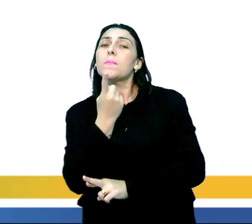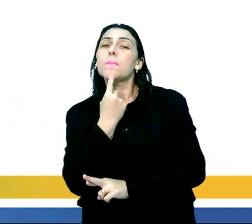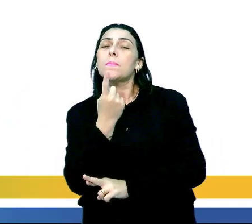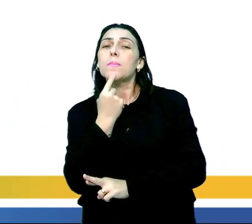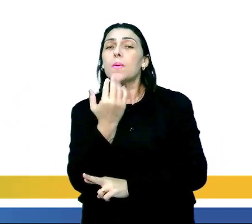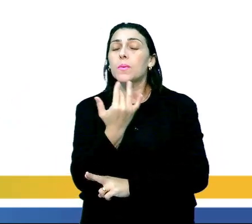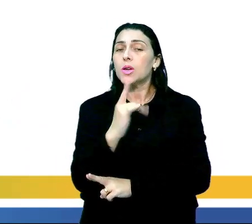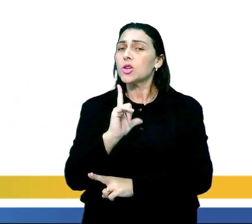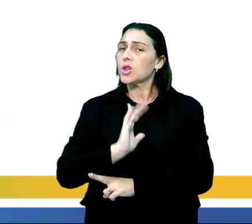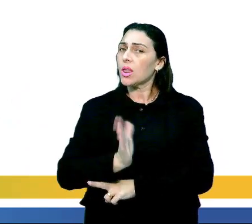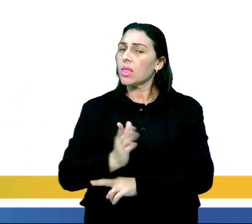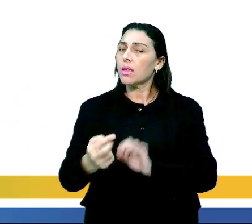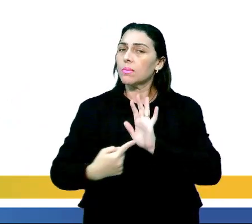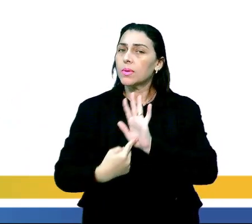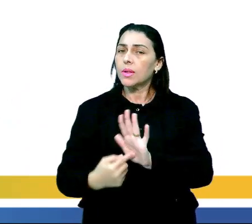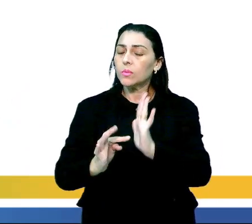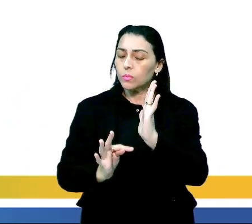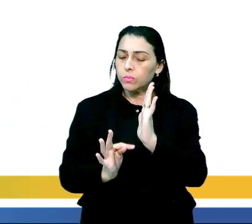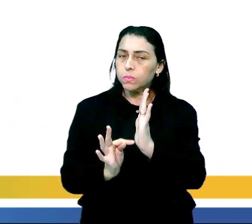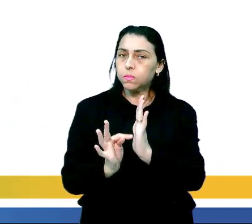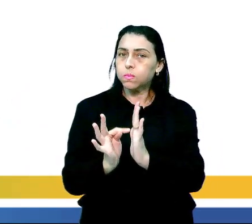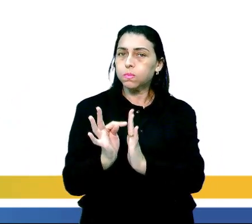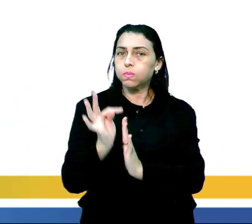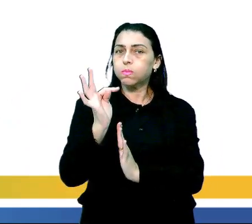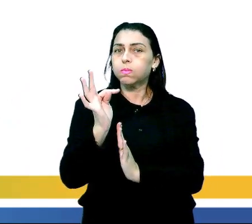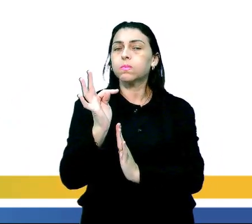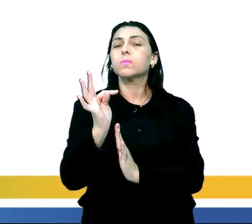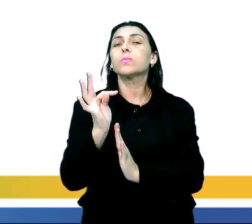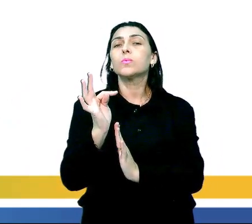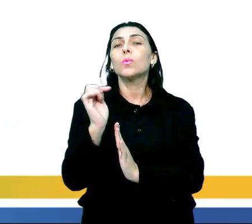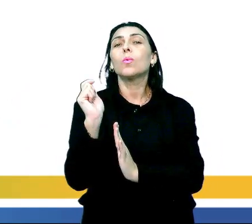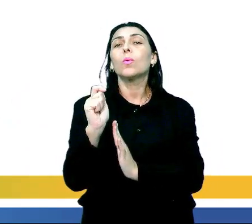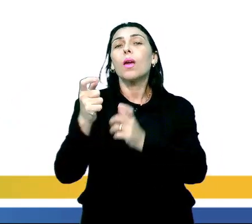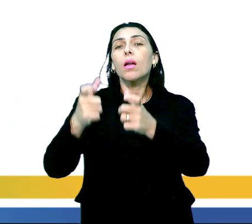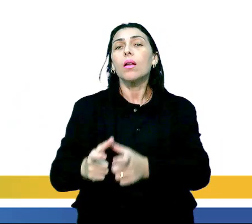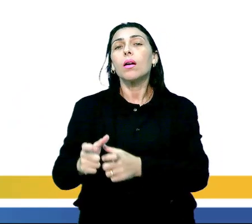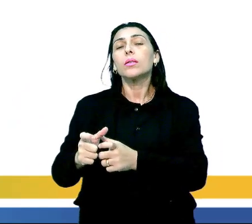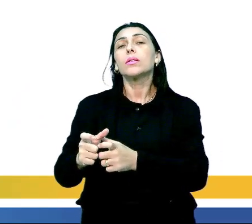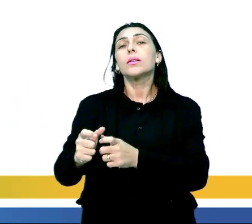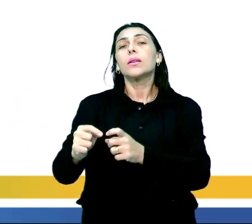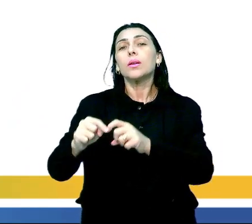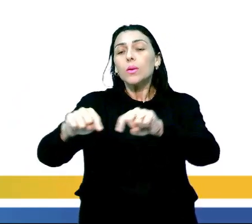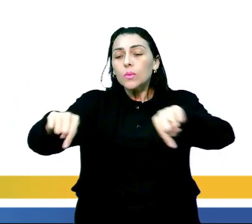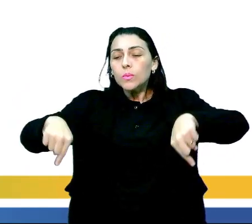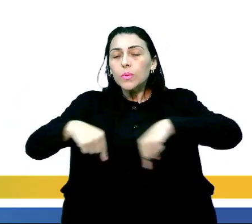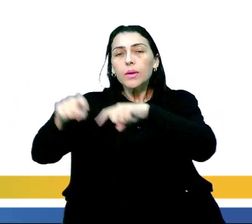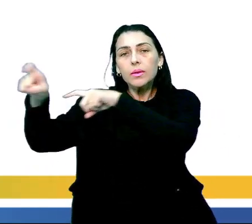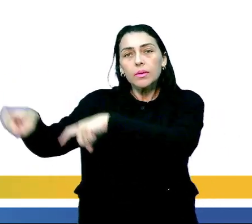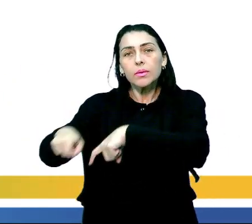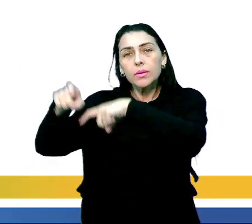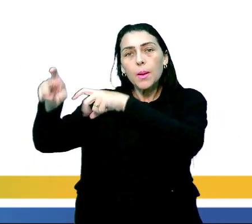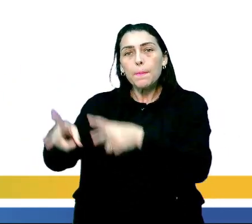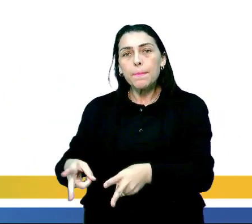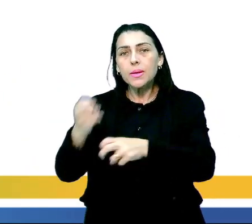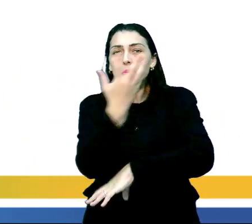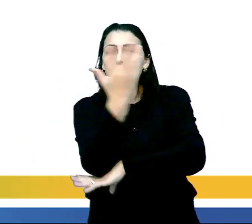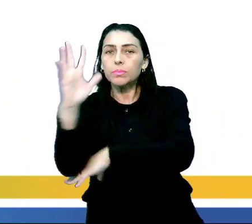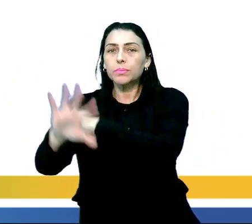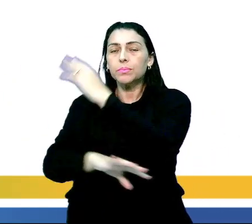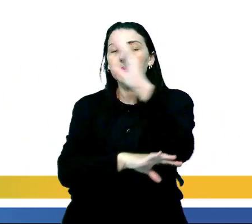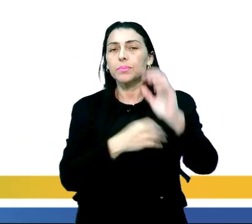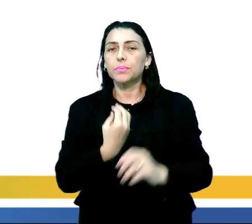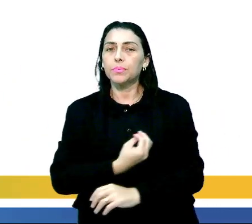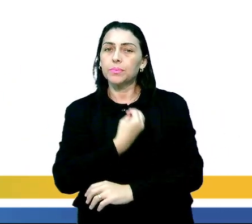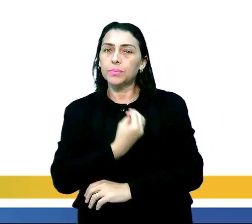vermelha, tende a apresentar temperaturas maiores que a área, por exemplo, ao seu redor, onde nós podemos, por exemplo, ver a presença